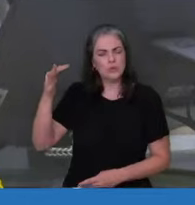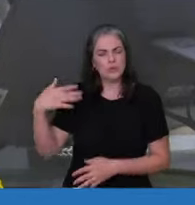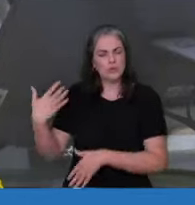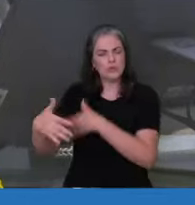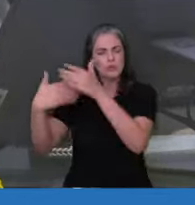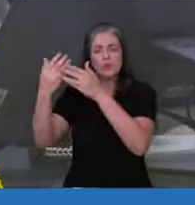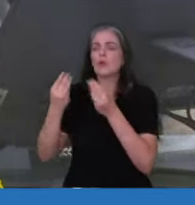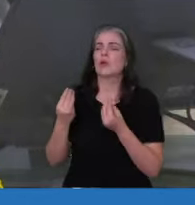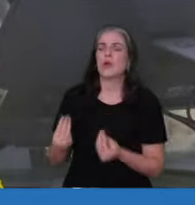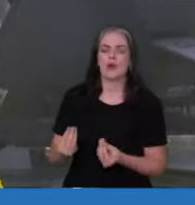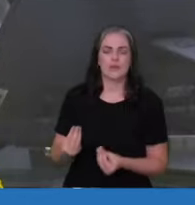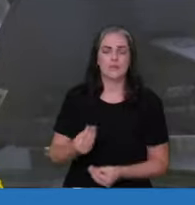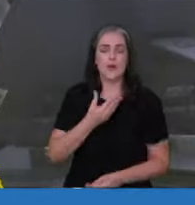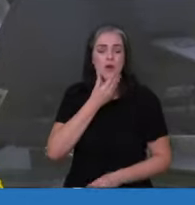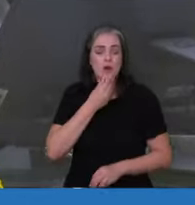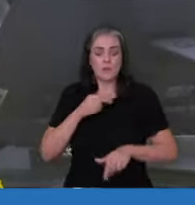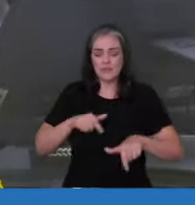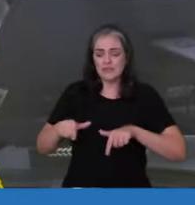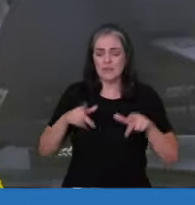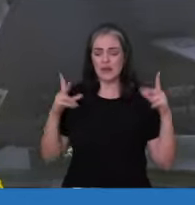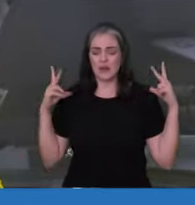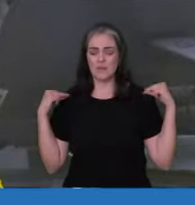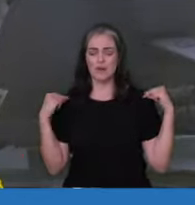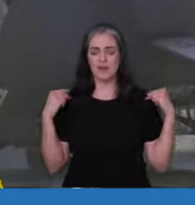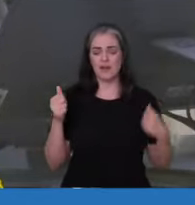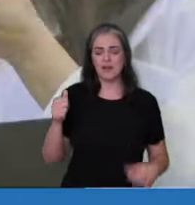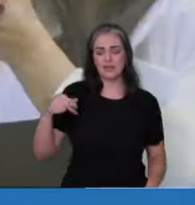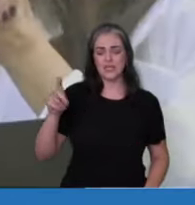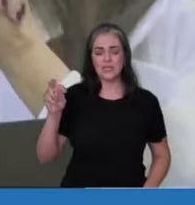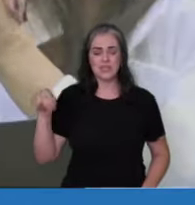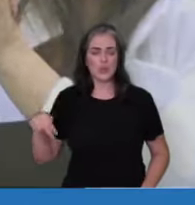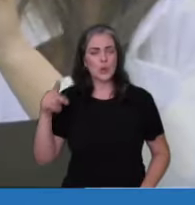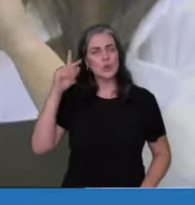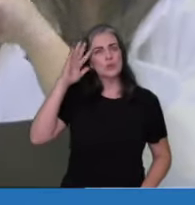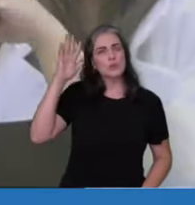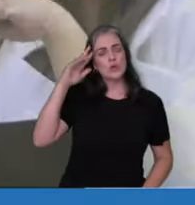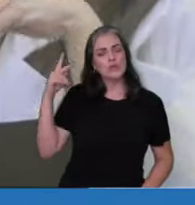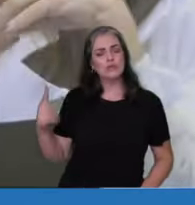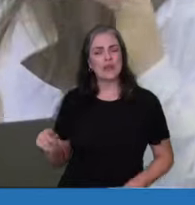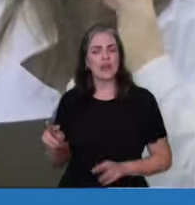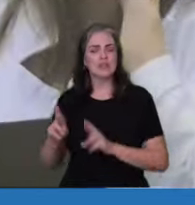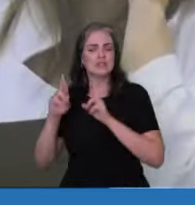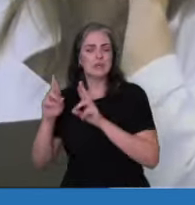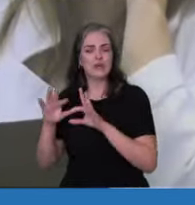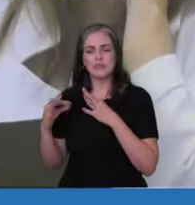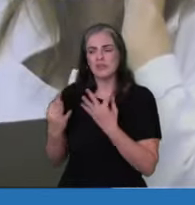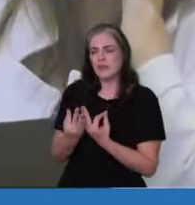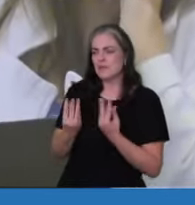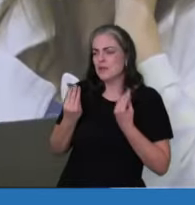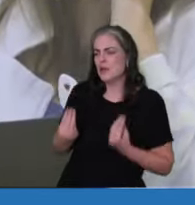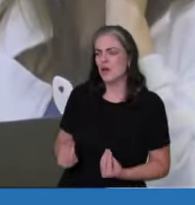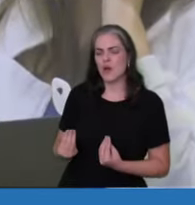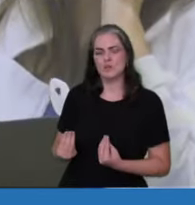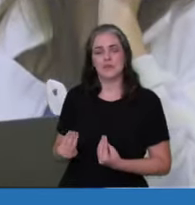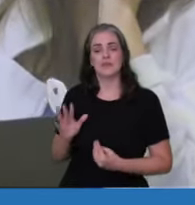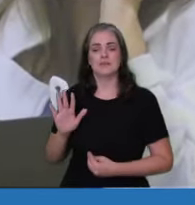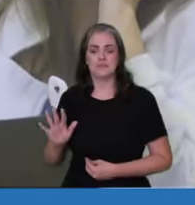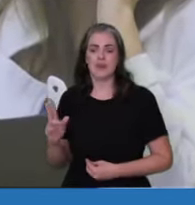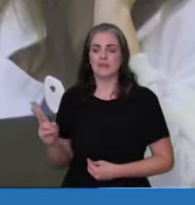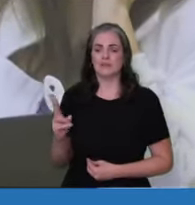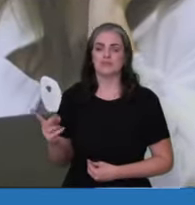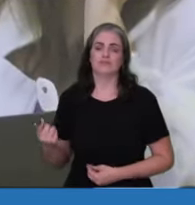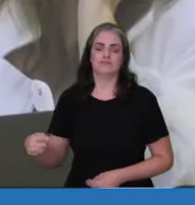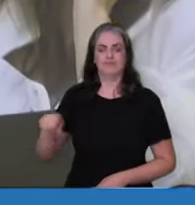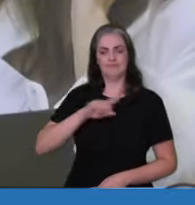carregava esperanças, uma família. Sua luta tem sido levada adiante. Ao lado de